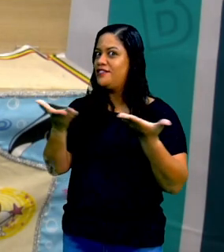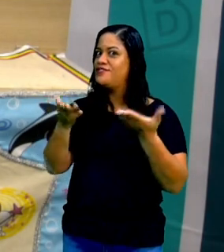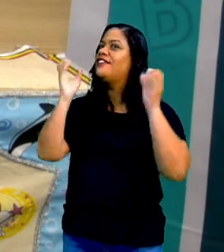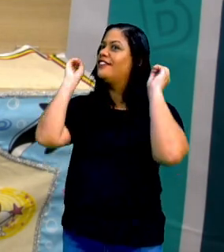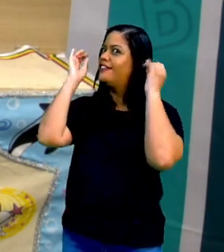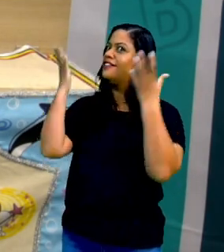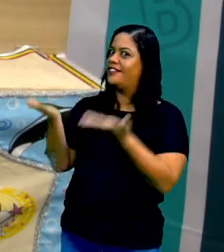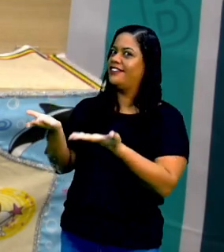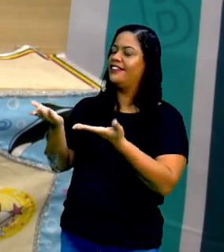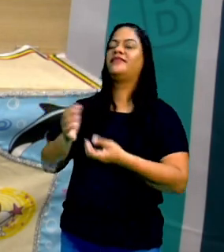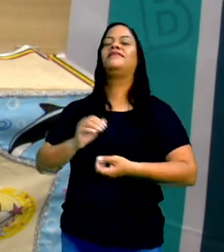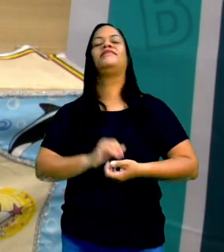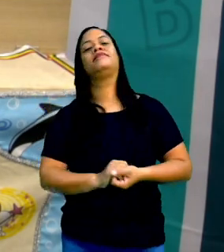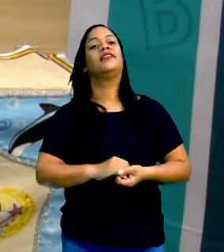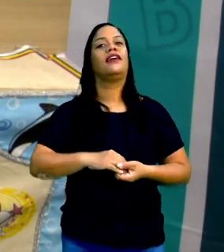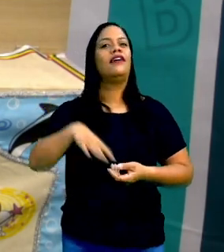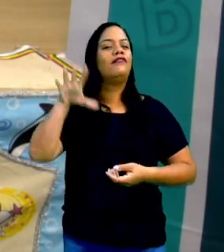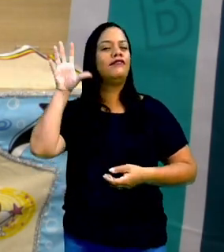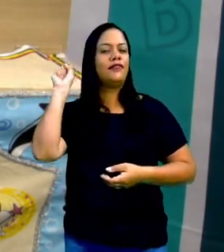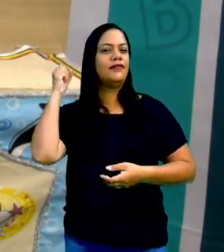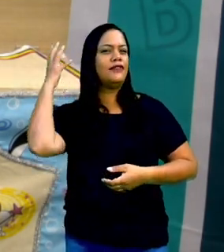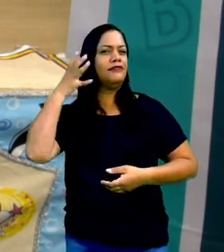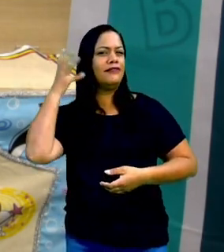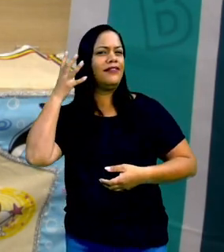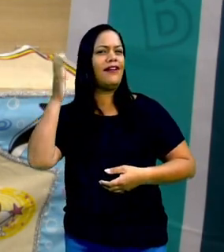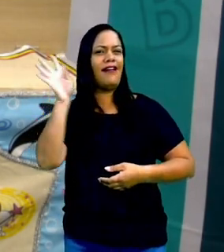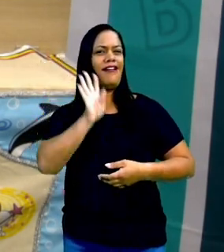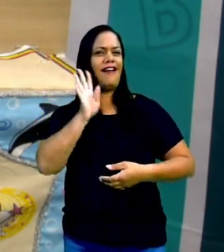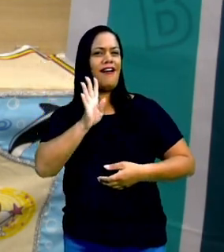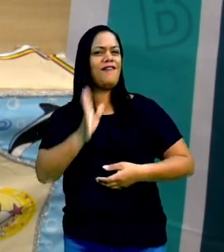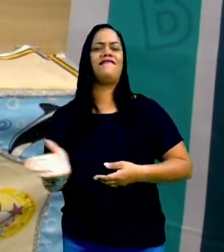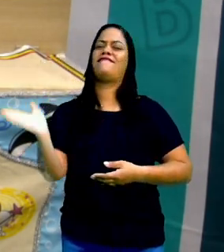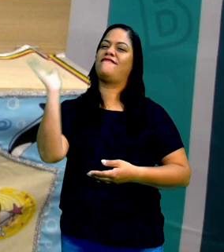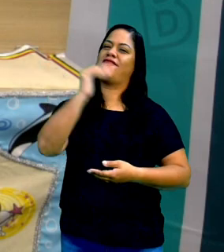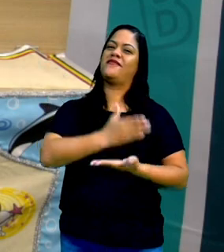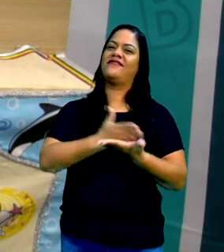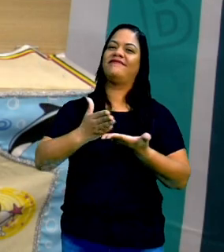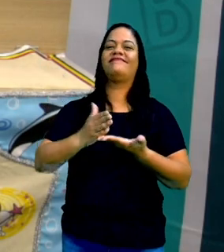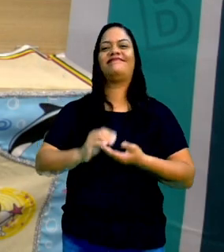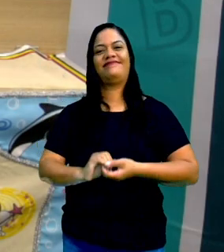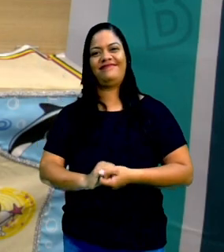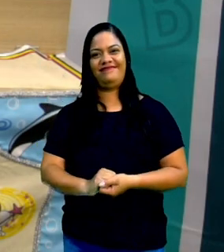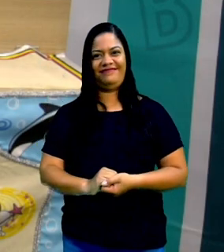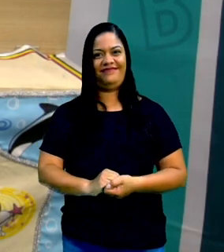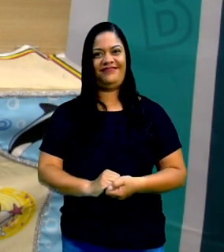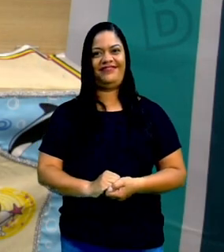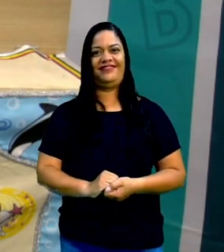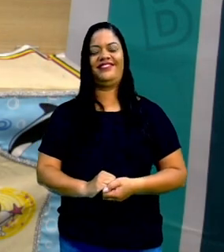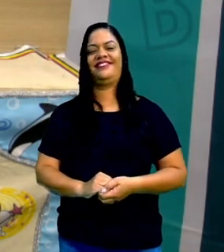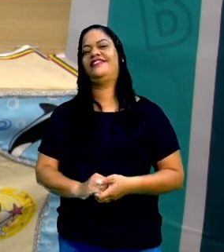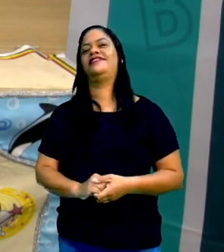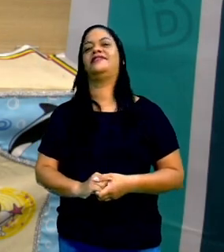leiturinha? Uhum. Vamos ouvir aquela música bem legal? Vamos lá! Então vamos lá!